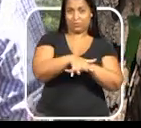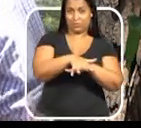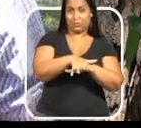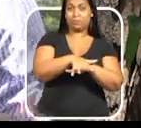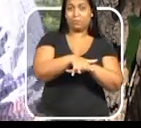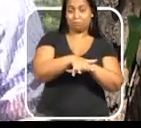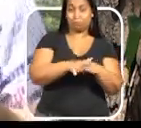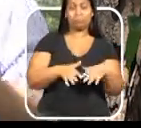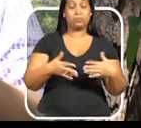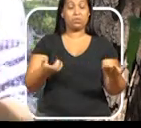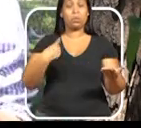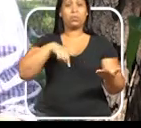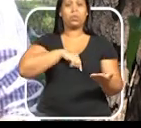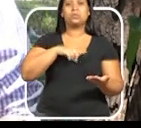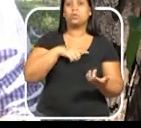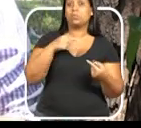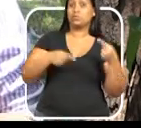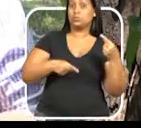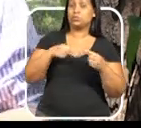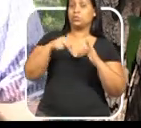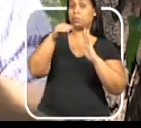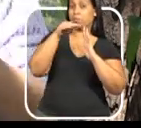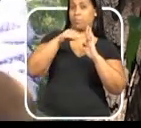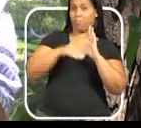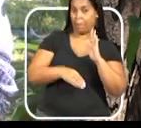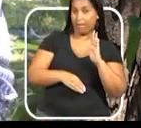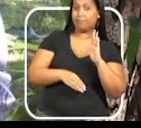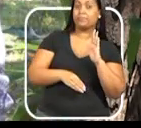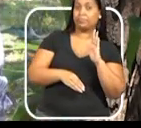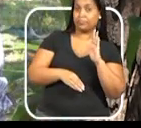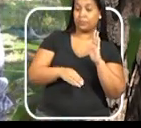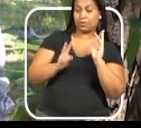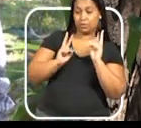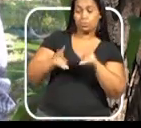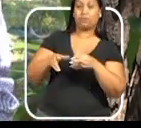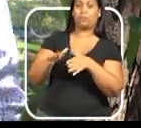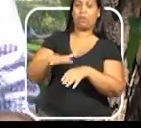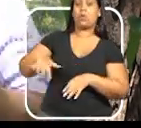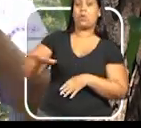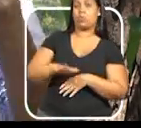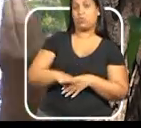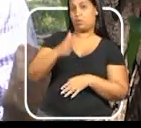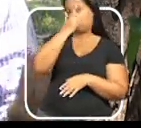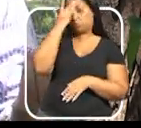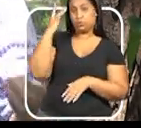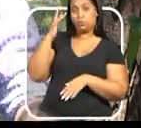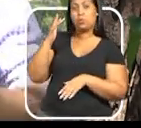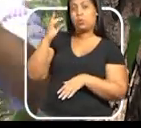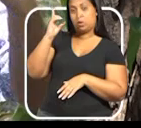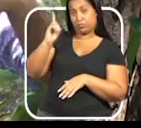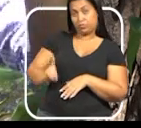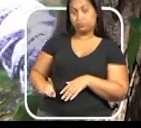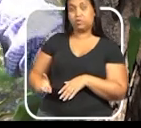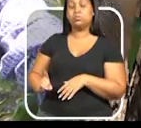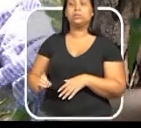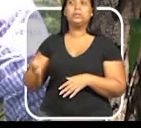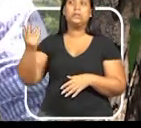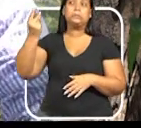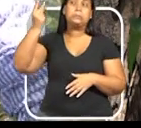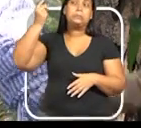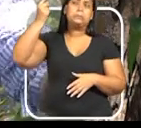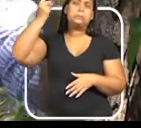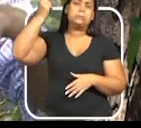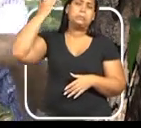né? Nós temos políticas públicas que olham para isso, né? E que tentam, desde muito